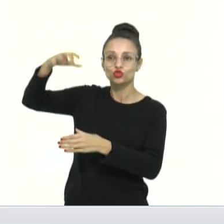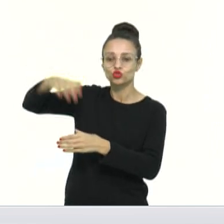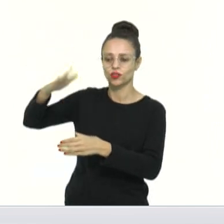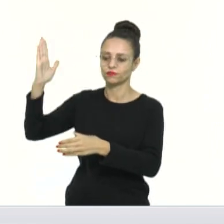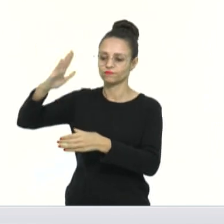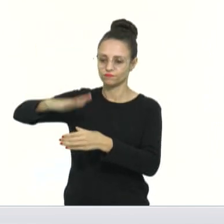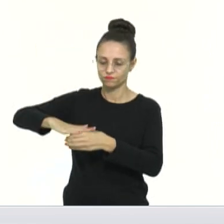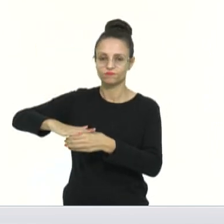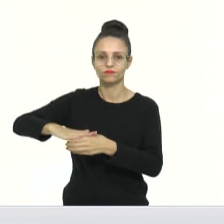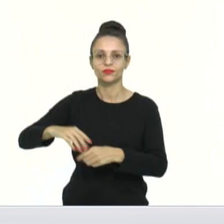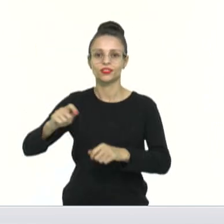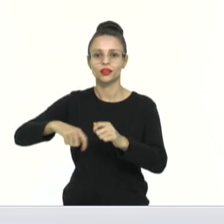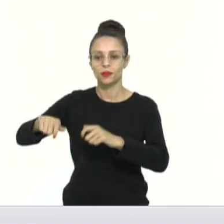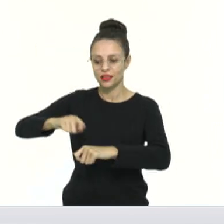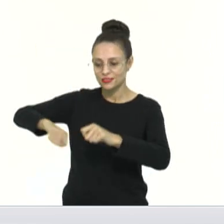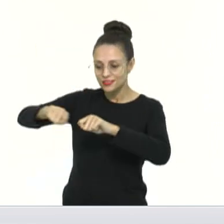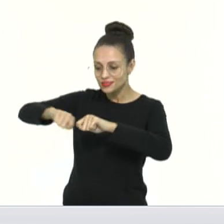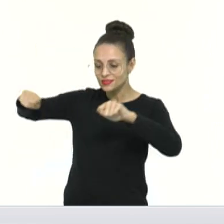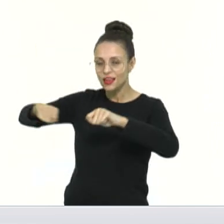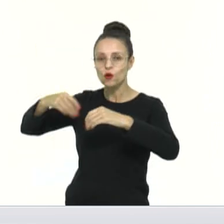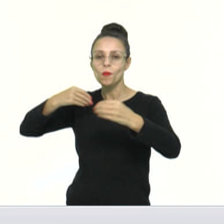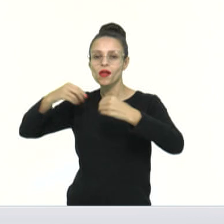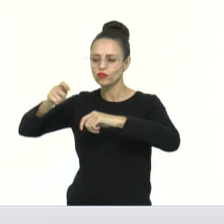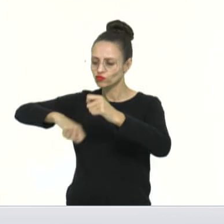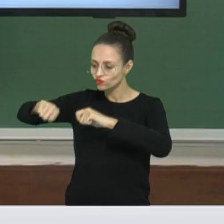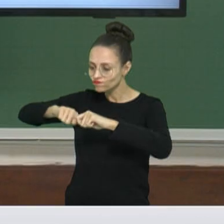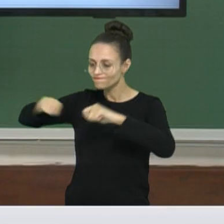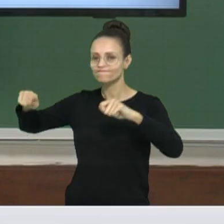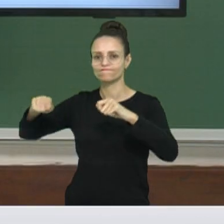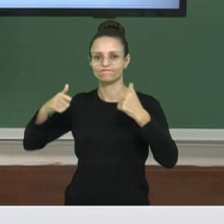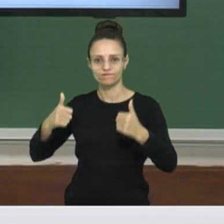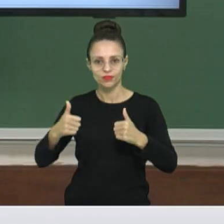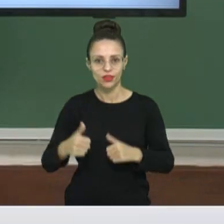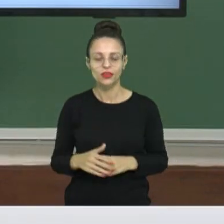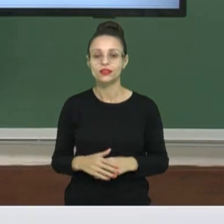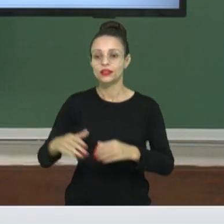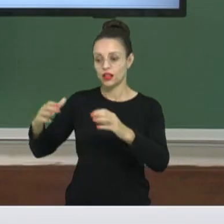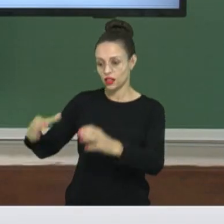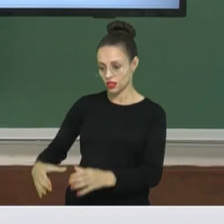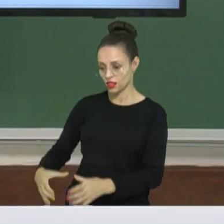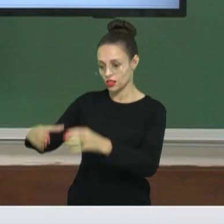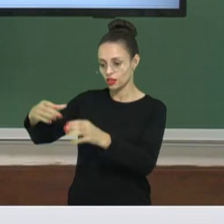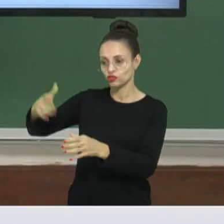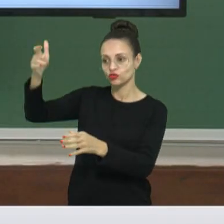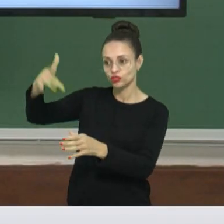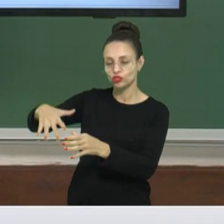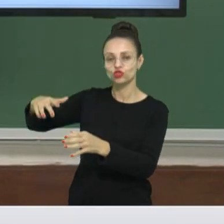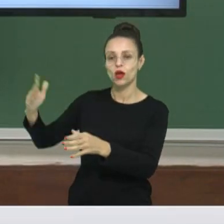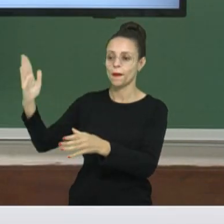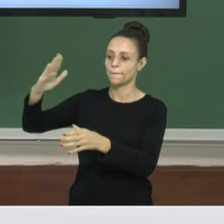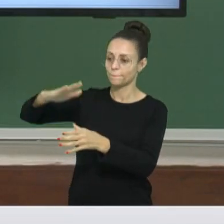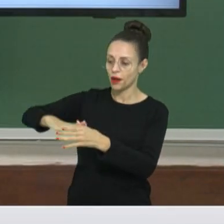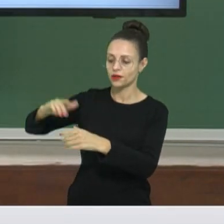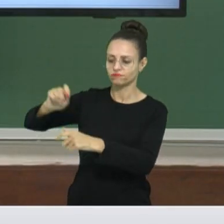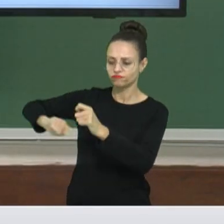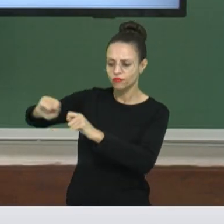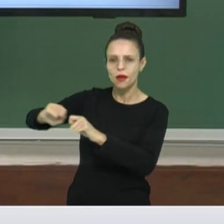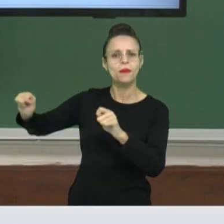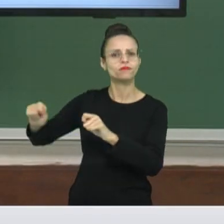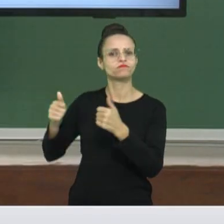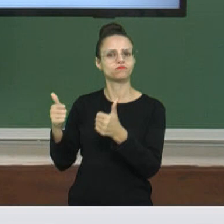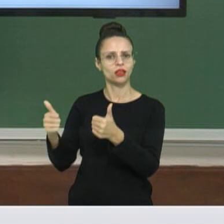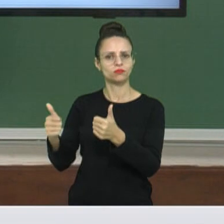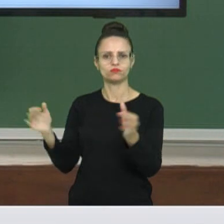Feche bem o saco plástico. Tá? Então, lixeira tampada dentro e fora de casa, amarra o saco plástico, fecha